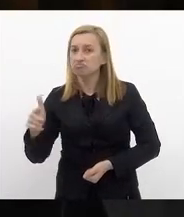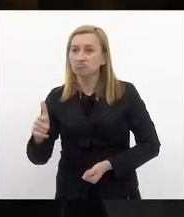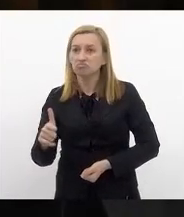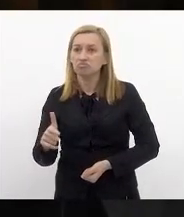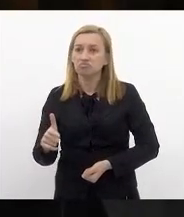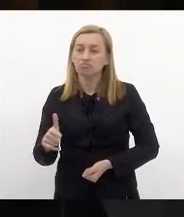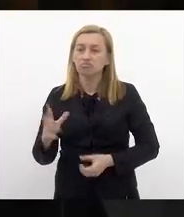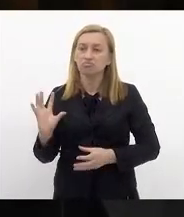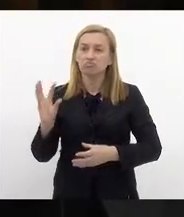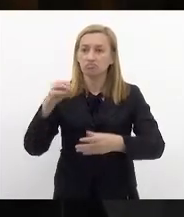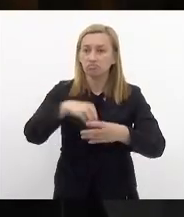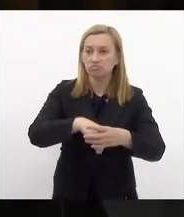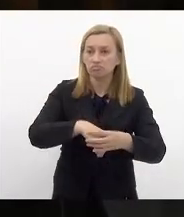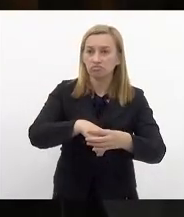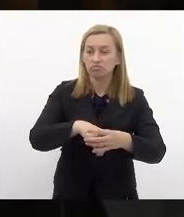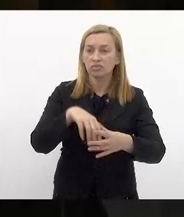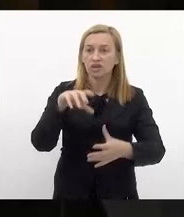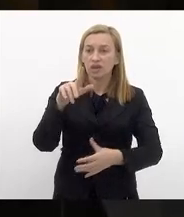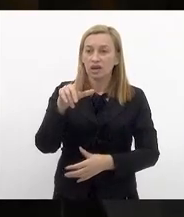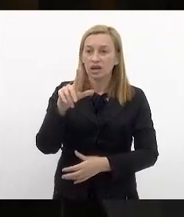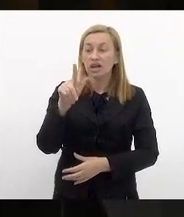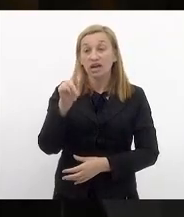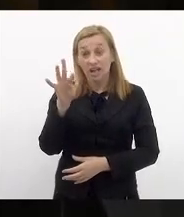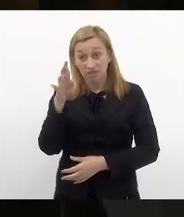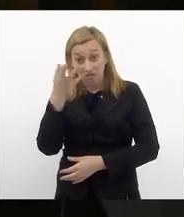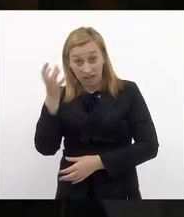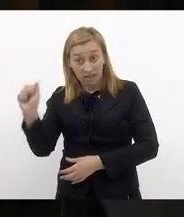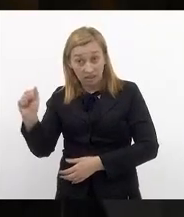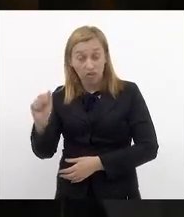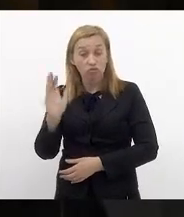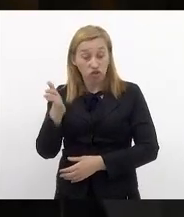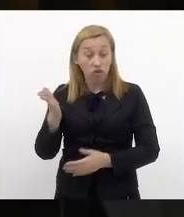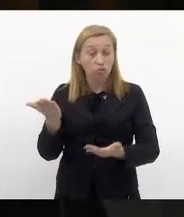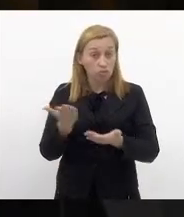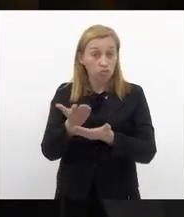a incorporação das gratificações. Já está cumprido.